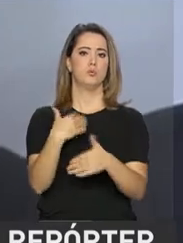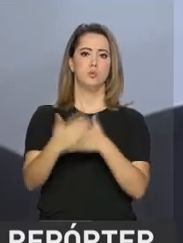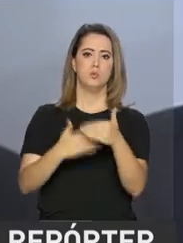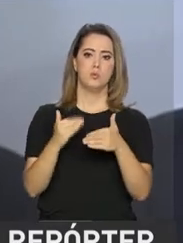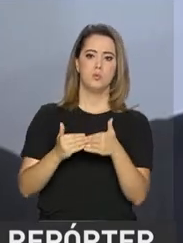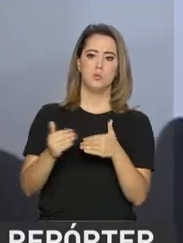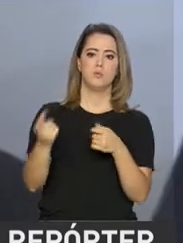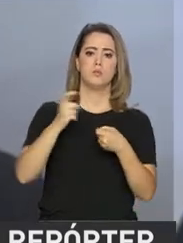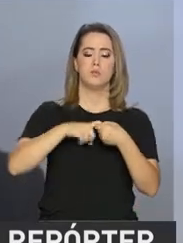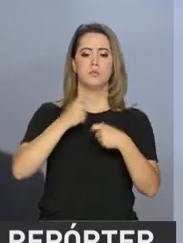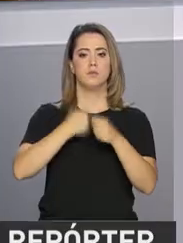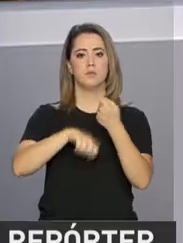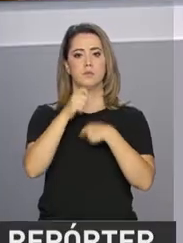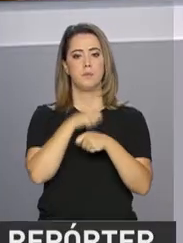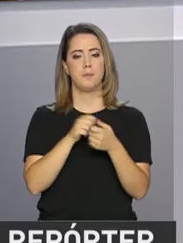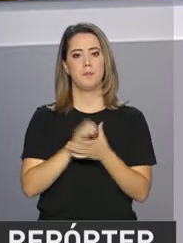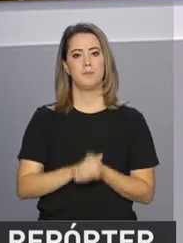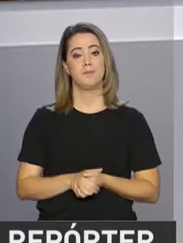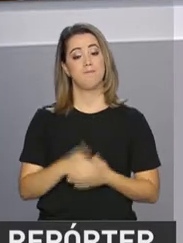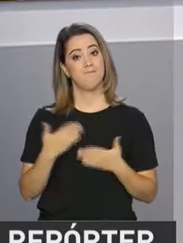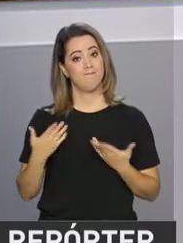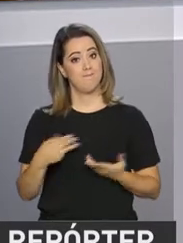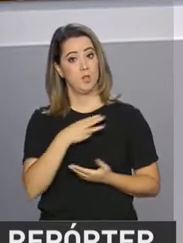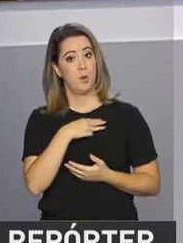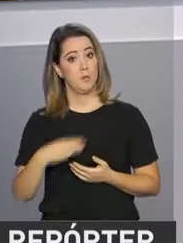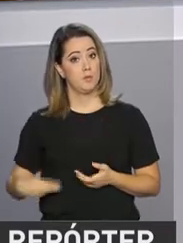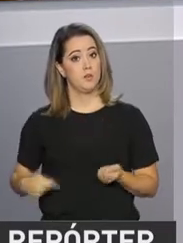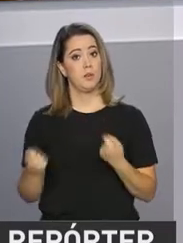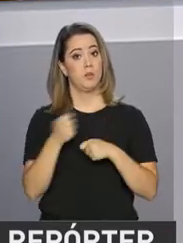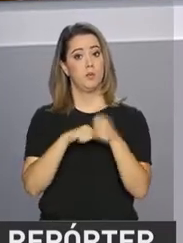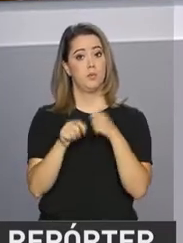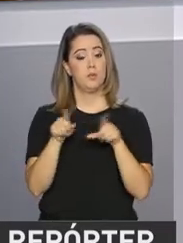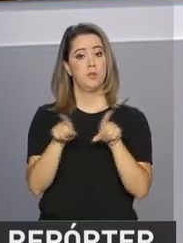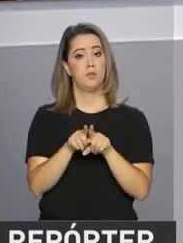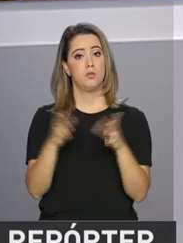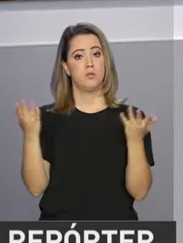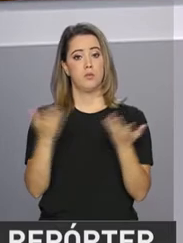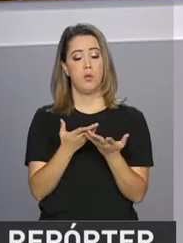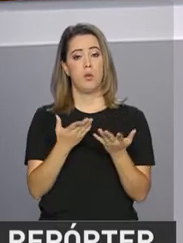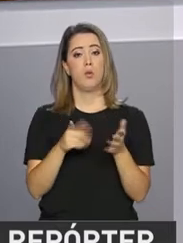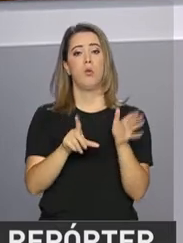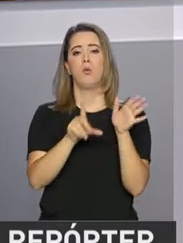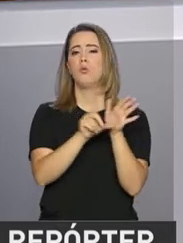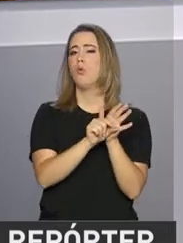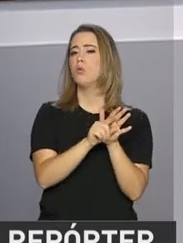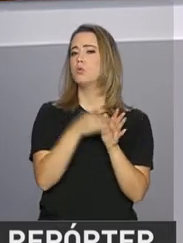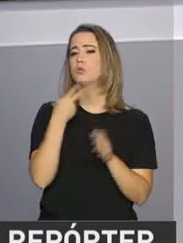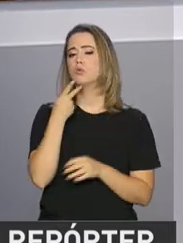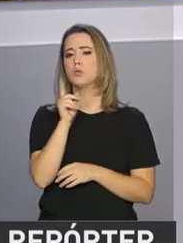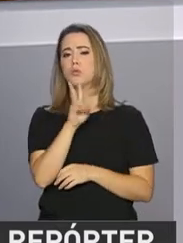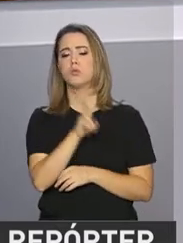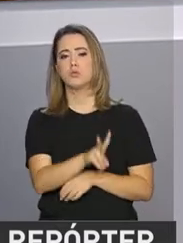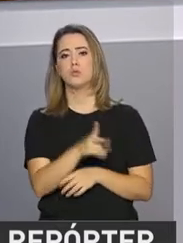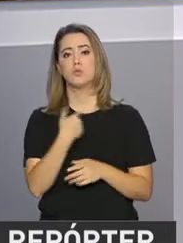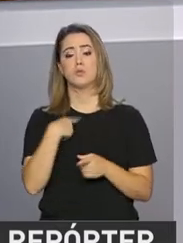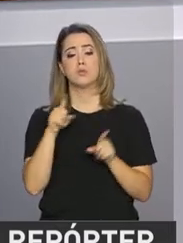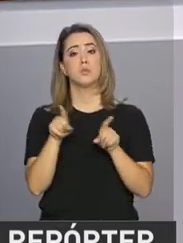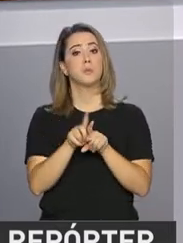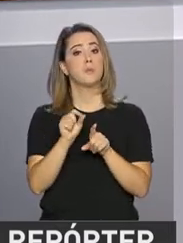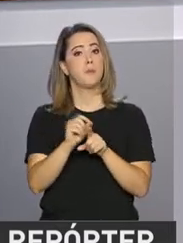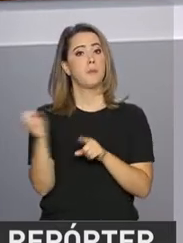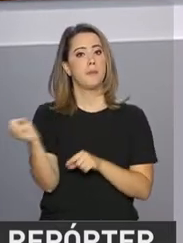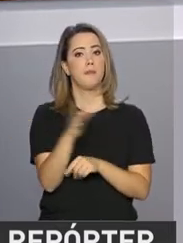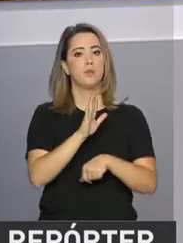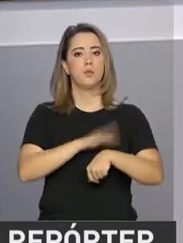de recuperação da economia e o ministro da fazenda henrique meirelles que acabamos de ver aí comentou hoje pelas redes sociais um